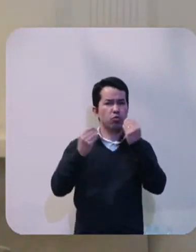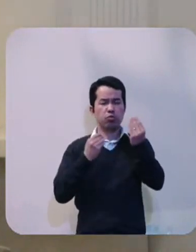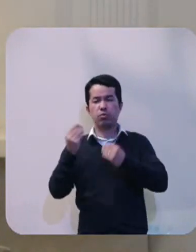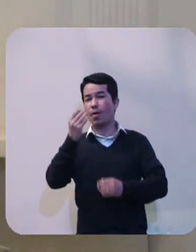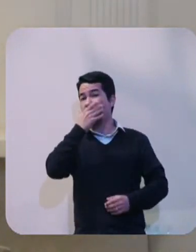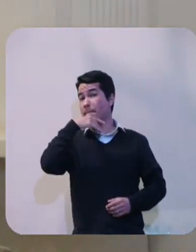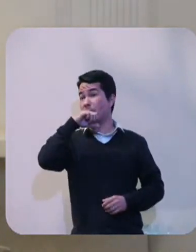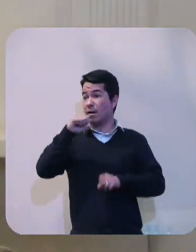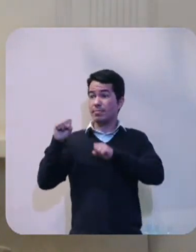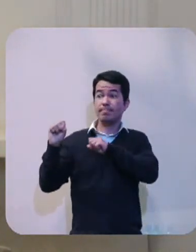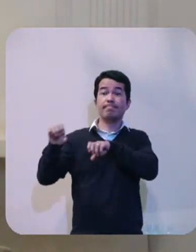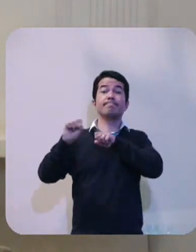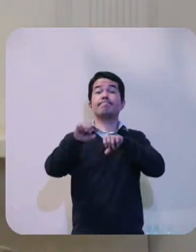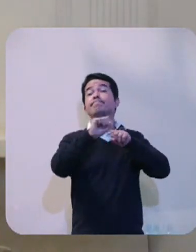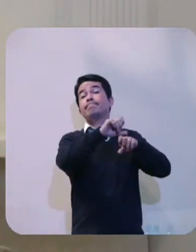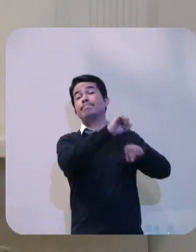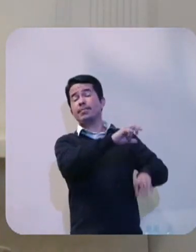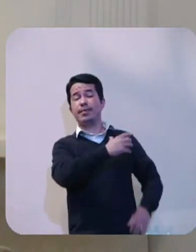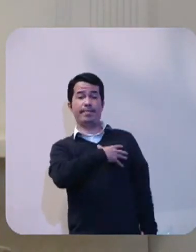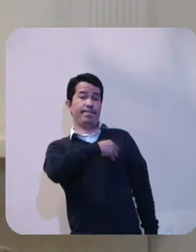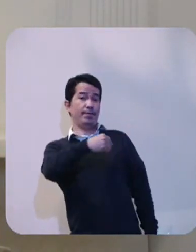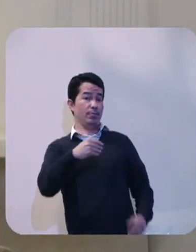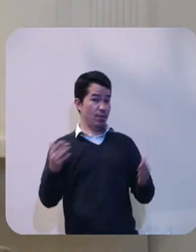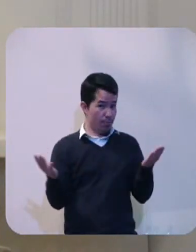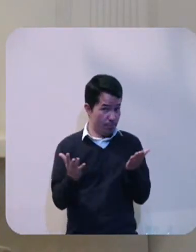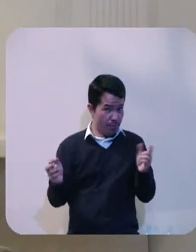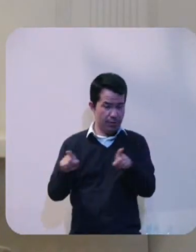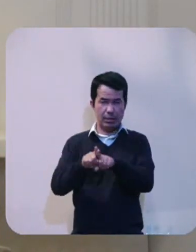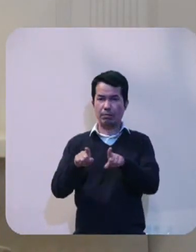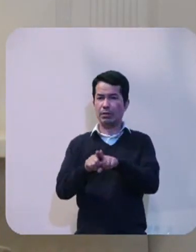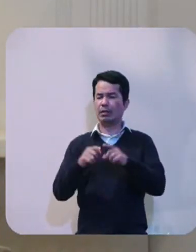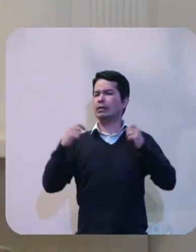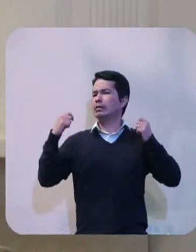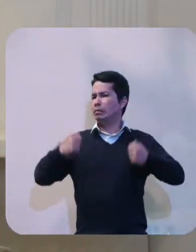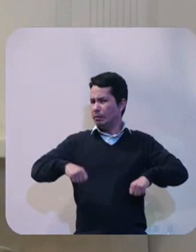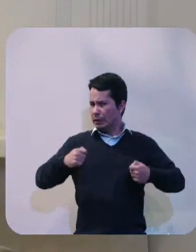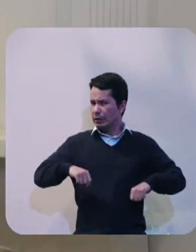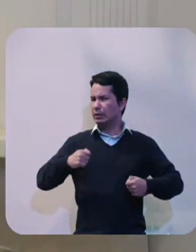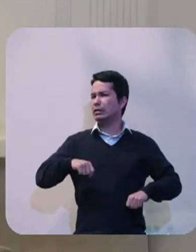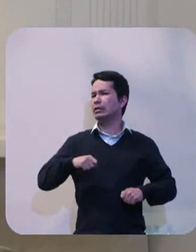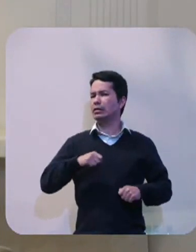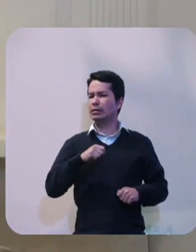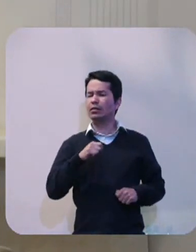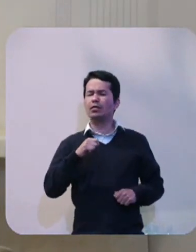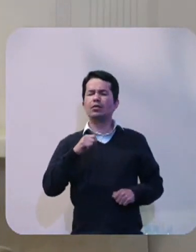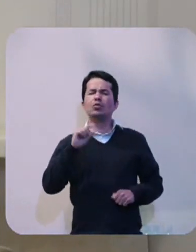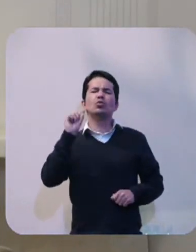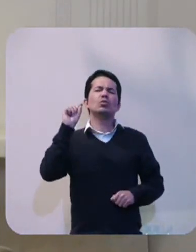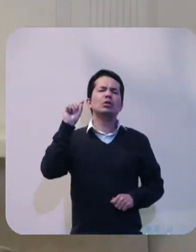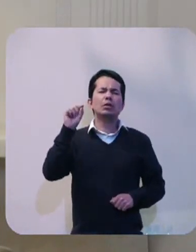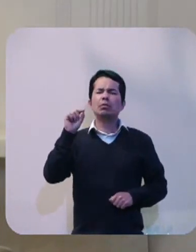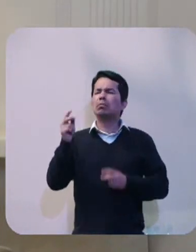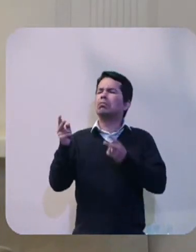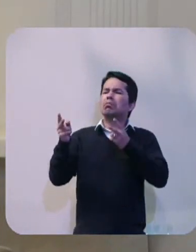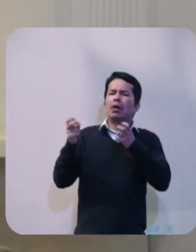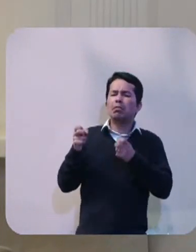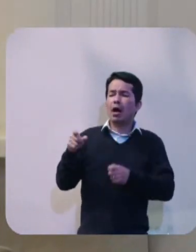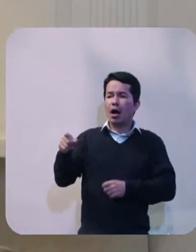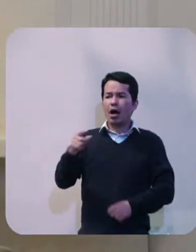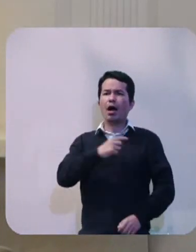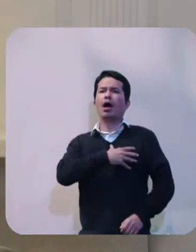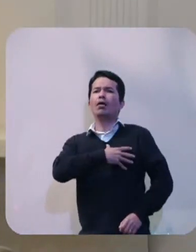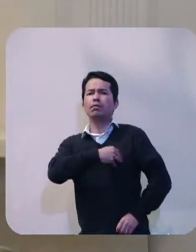paternidade é a atitude de tratar o coração dos nossos filhos.